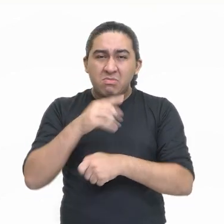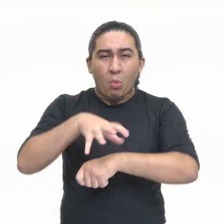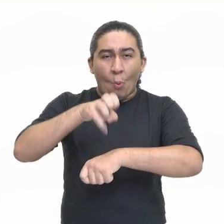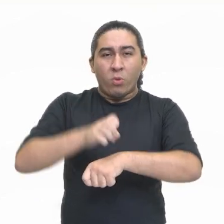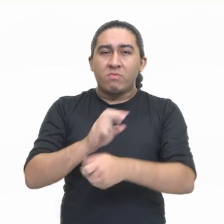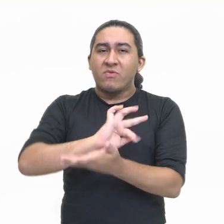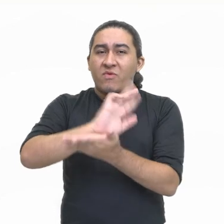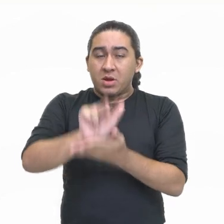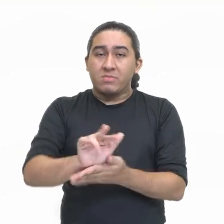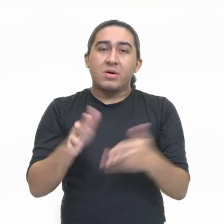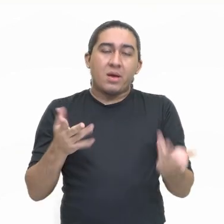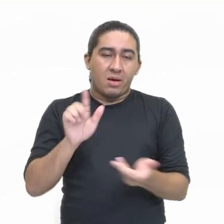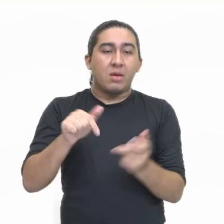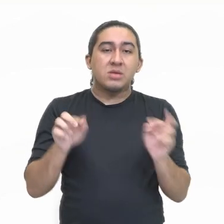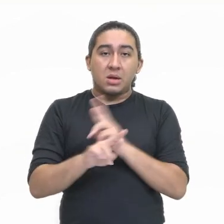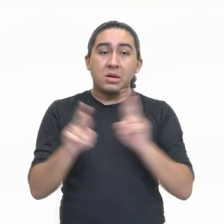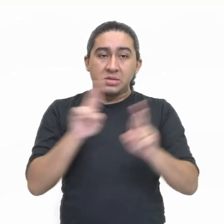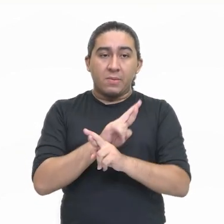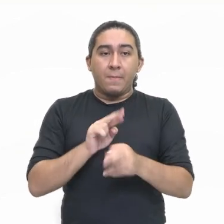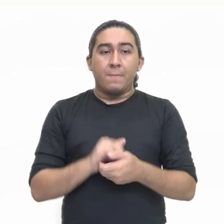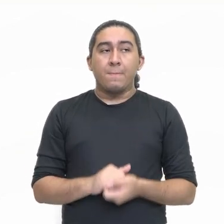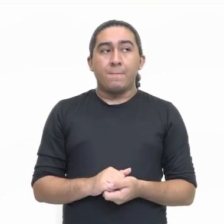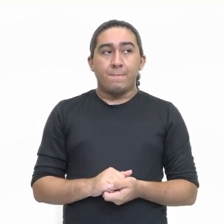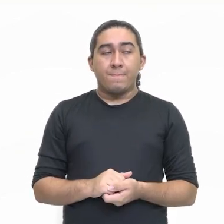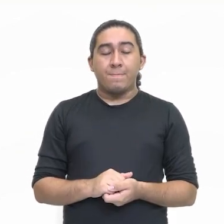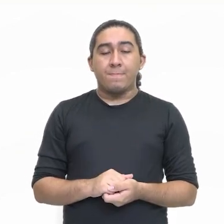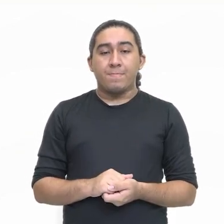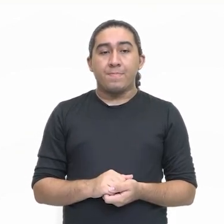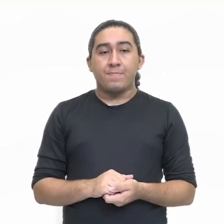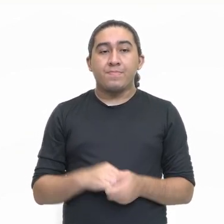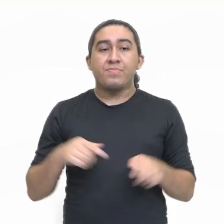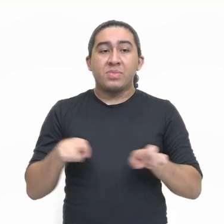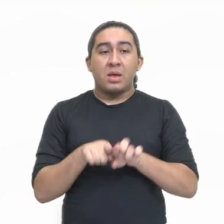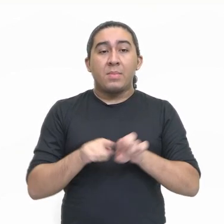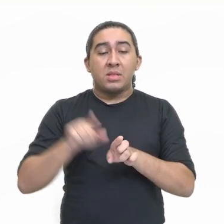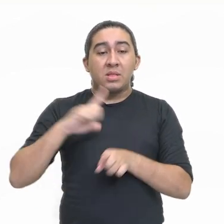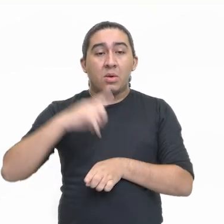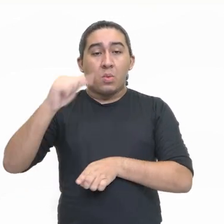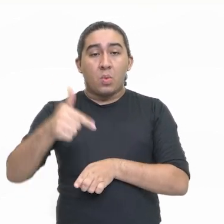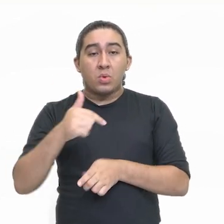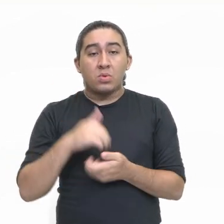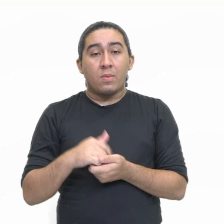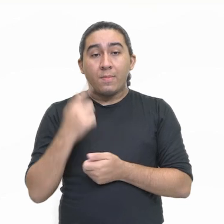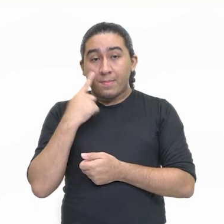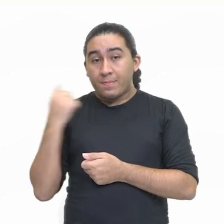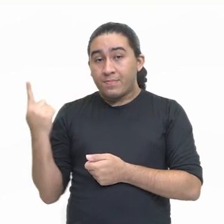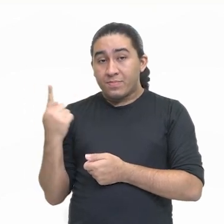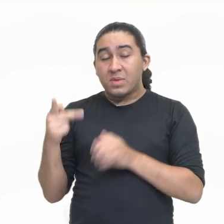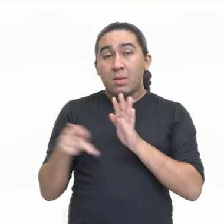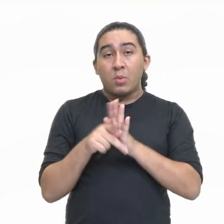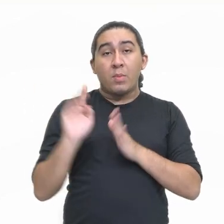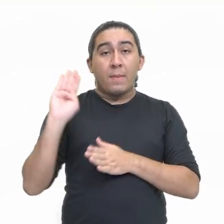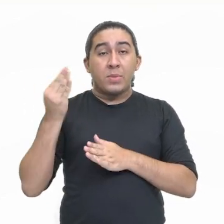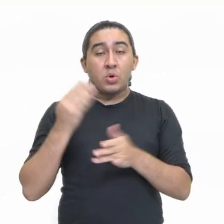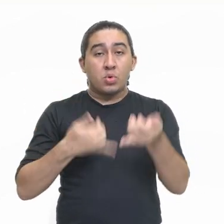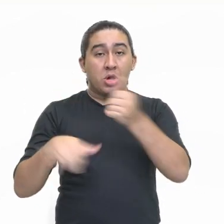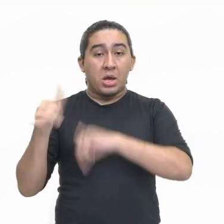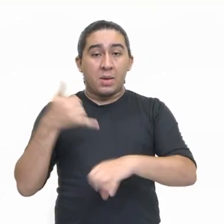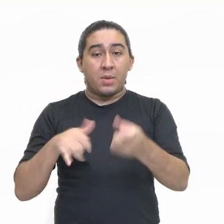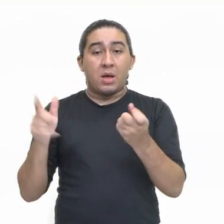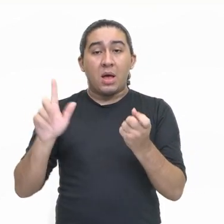de parasitismo e também nós temos os ciclos biogeoquímicos que são processos